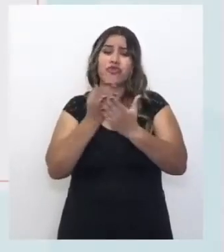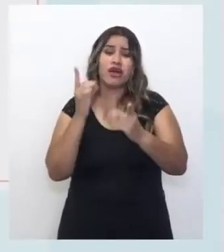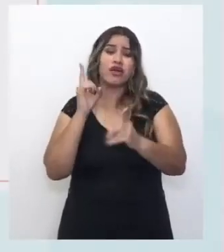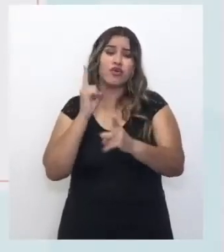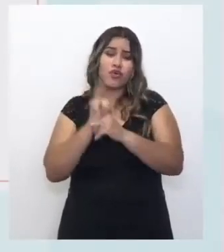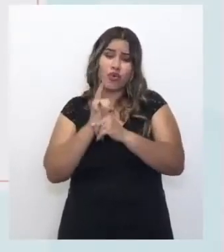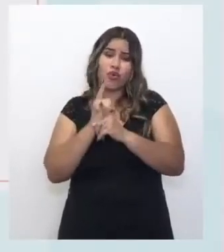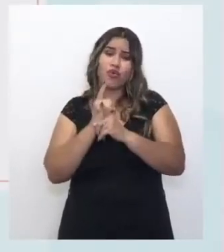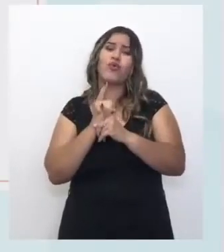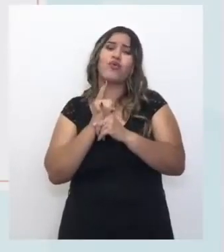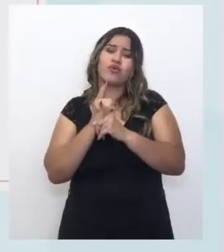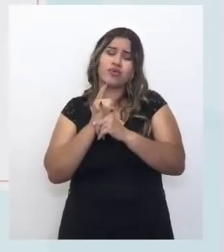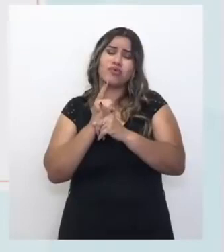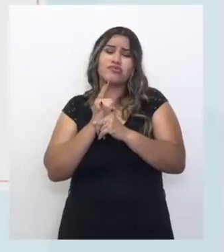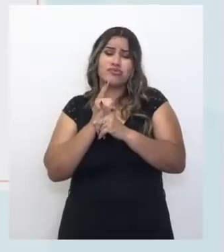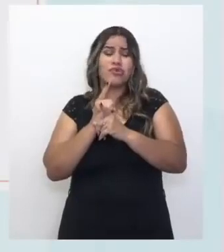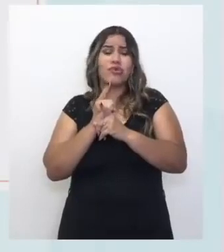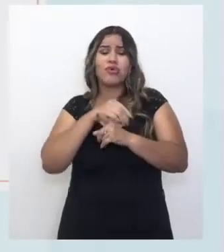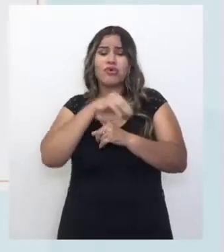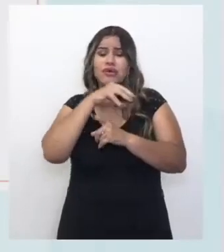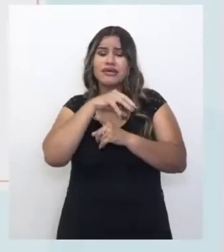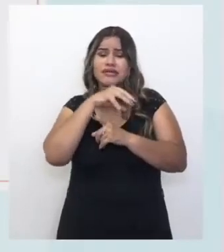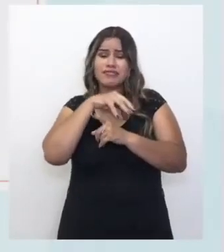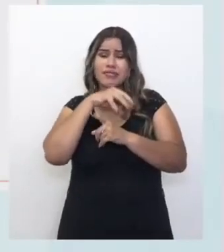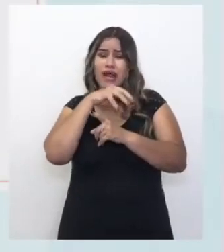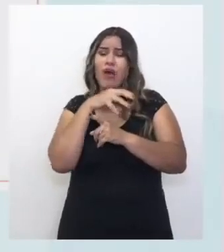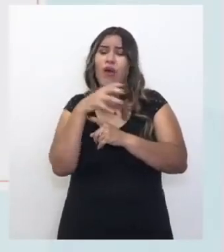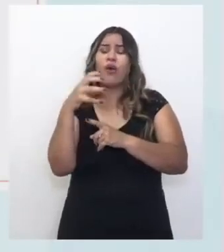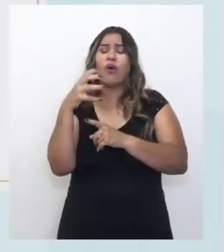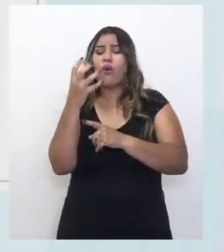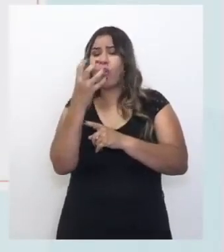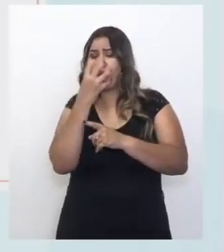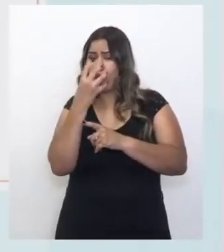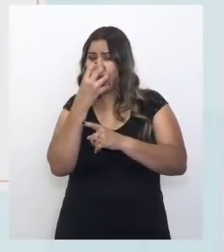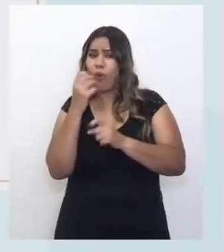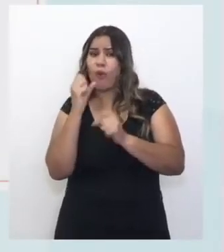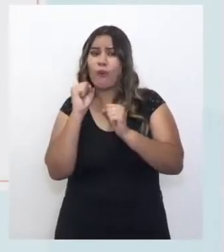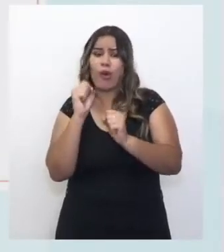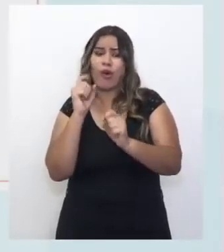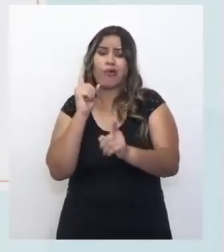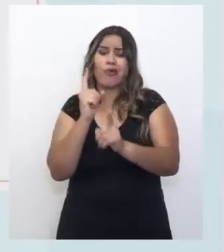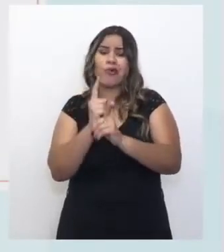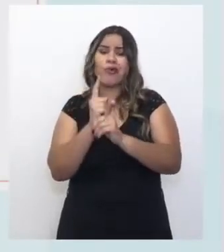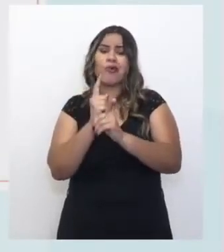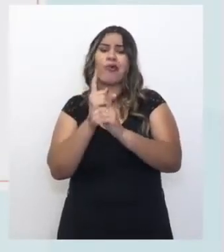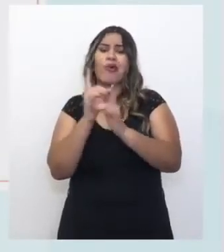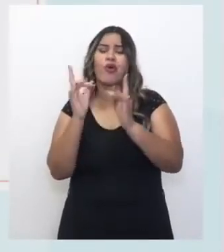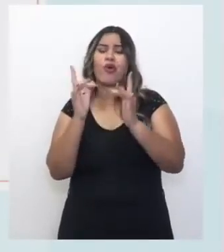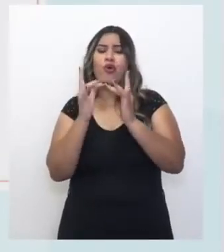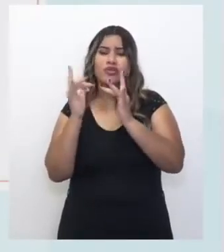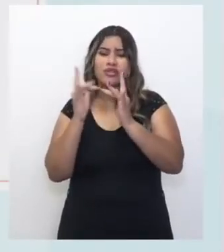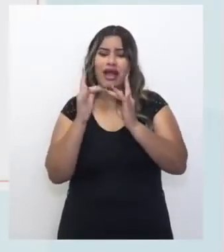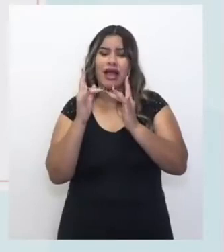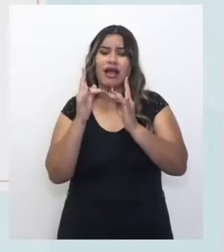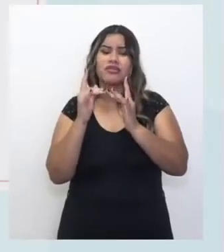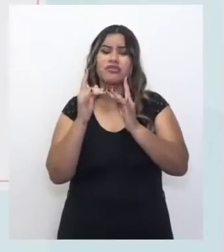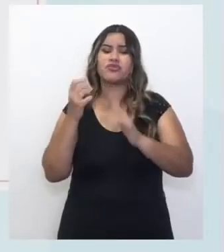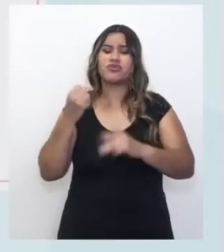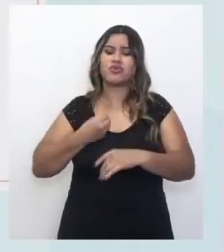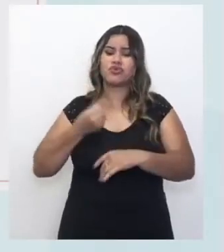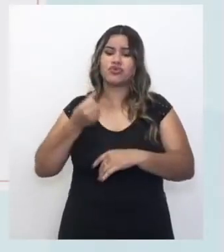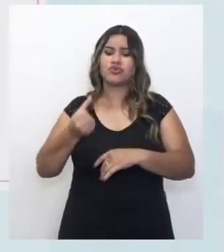encontrado a nossa preciosidade, essa bela cadelinha, entre em contato com a família Maia pelo telefone